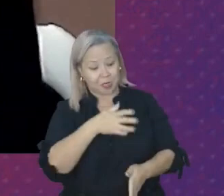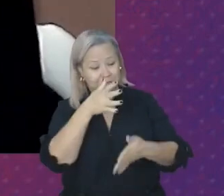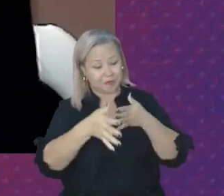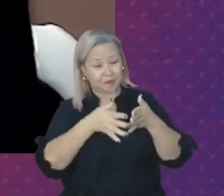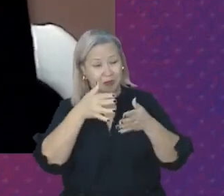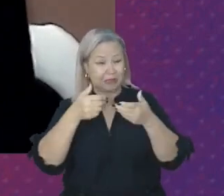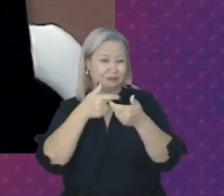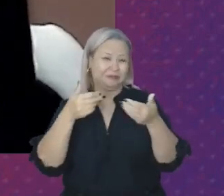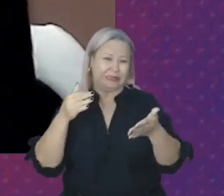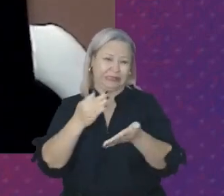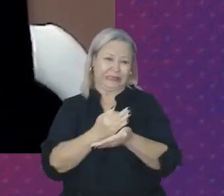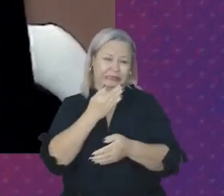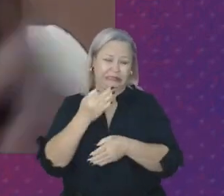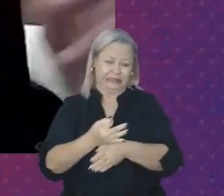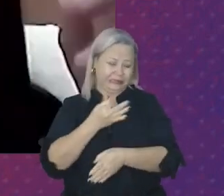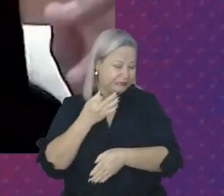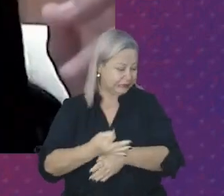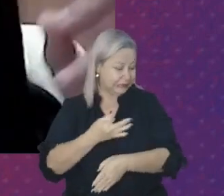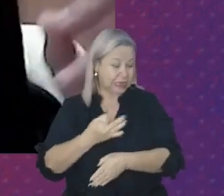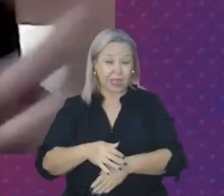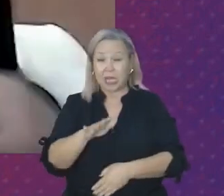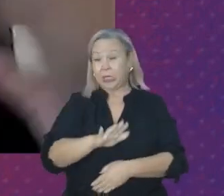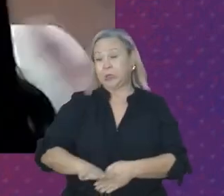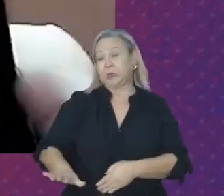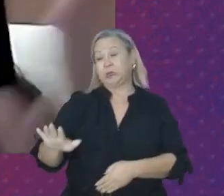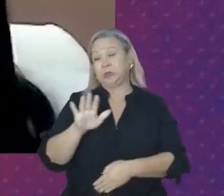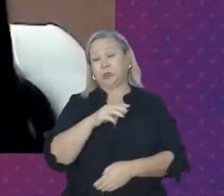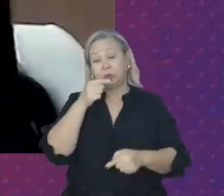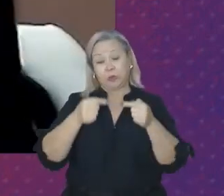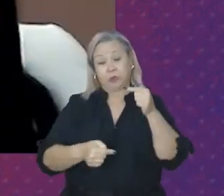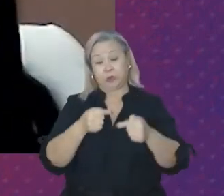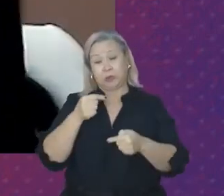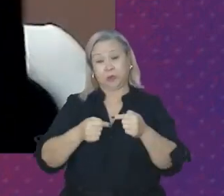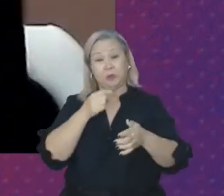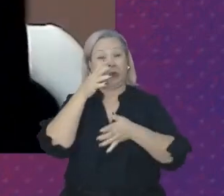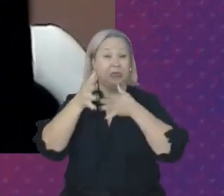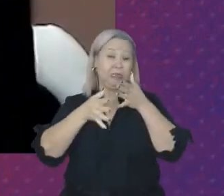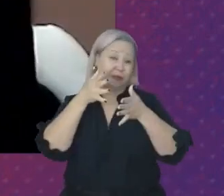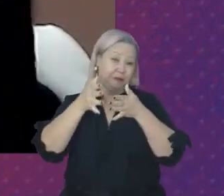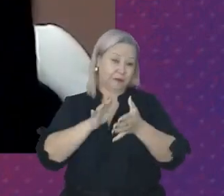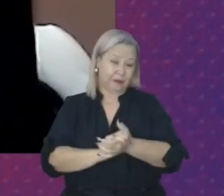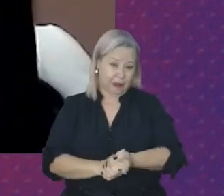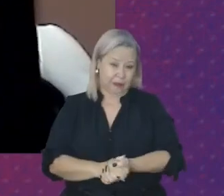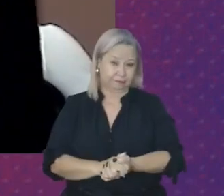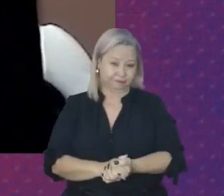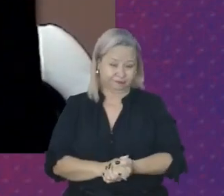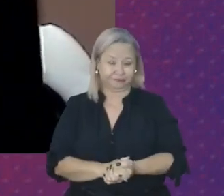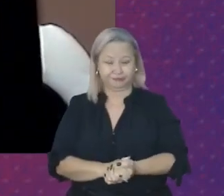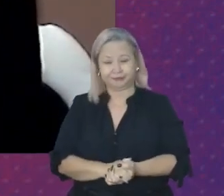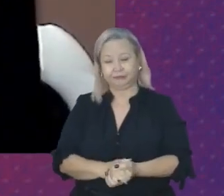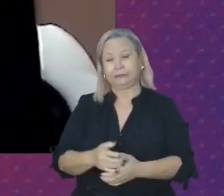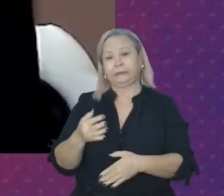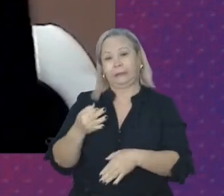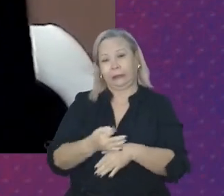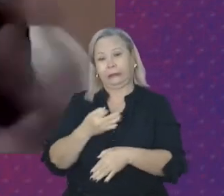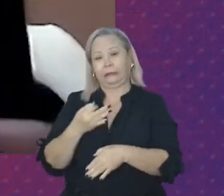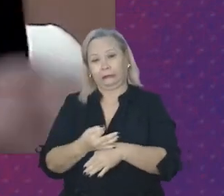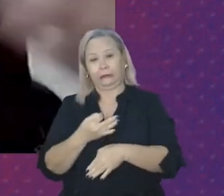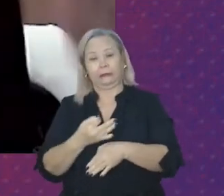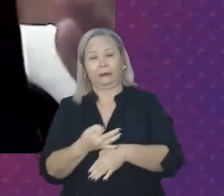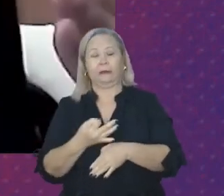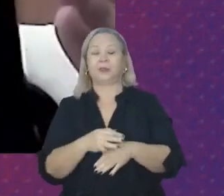aquelas coisas que todos os políticos, digamos assim, que não têm um posicionamento firme, falam.